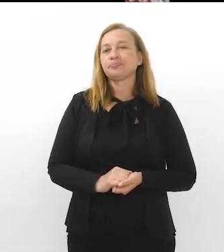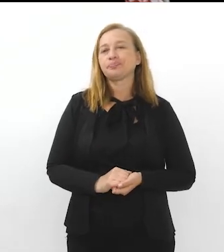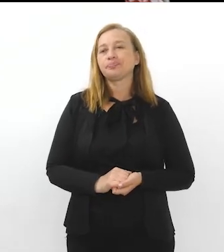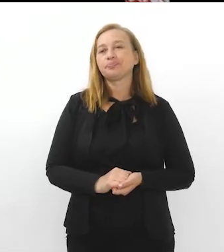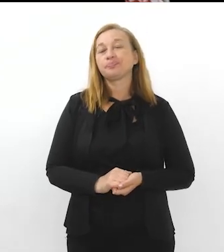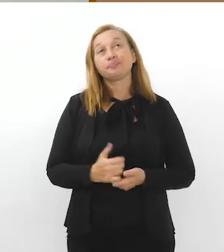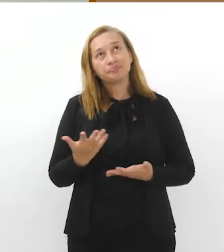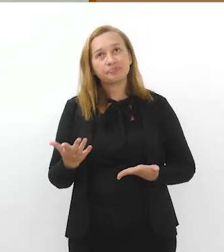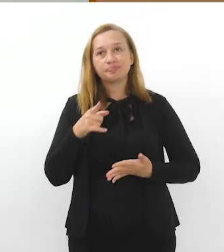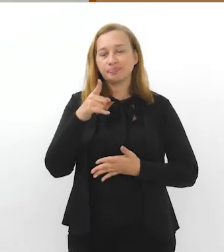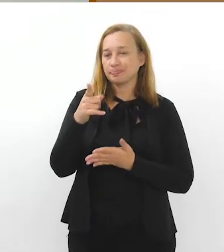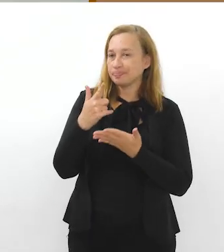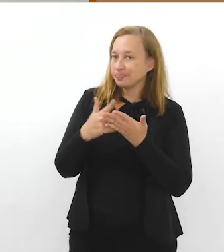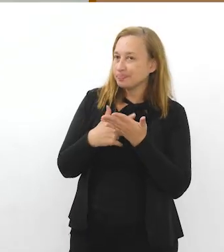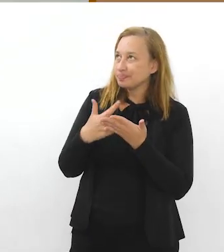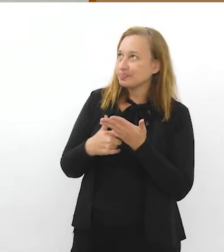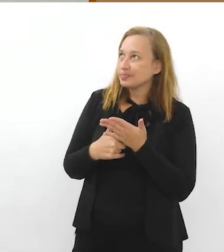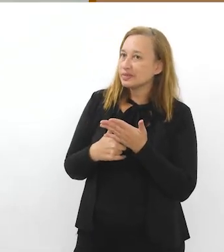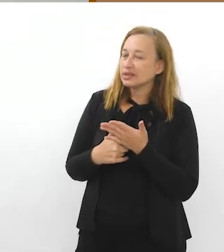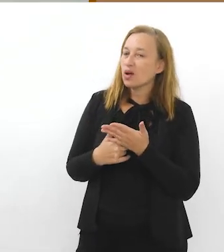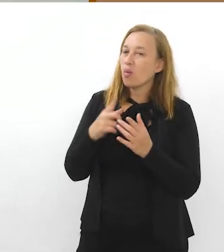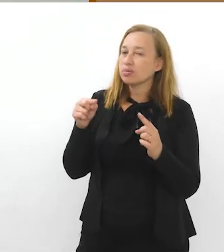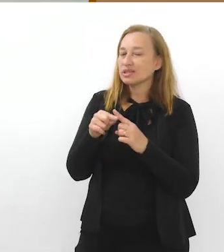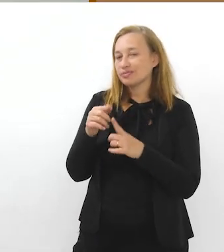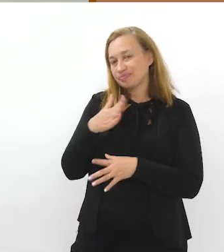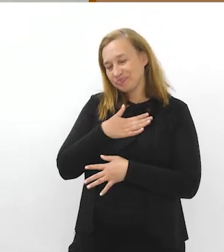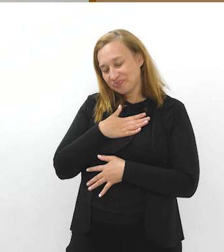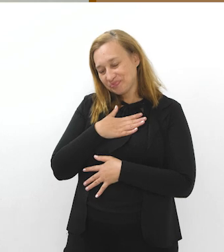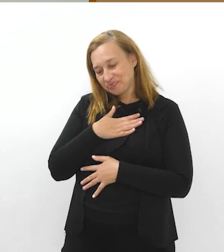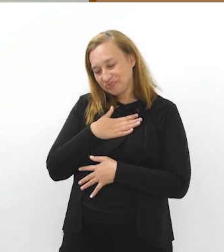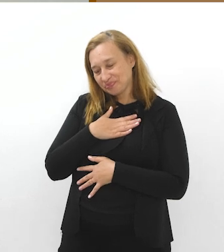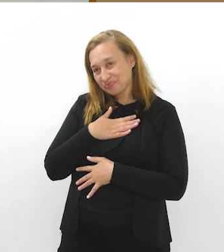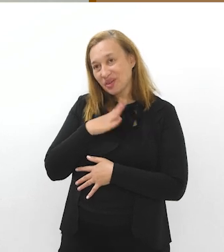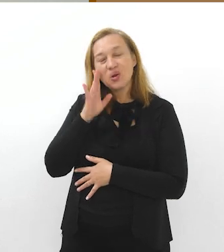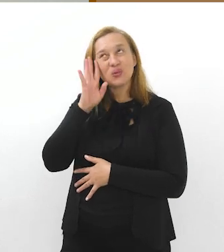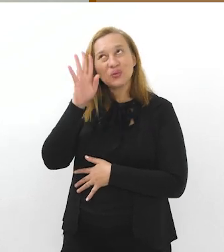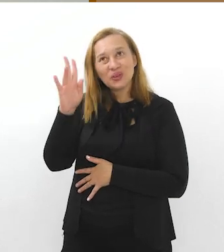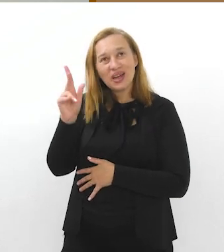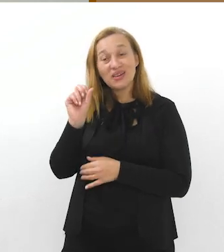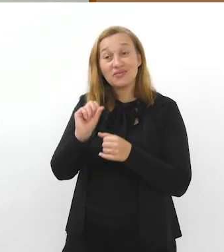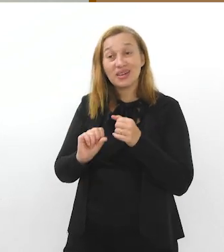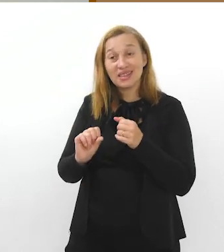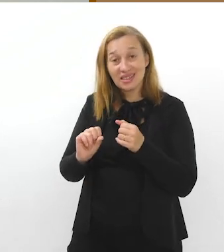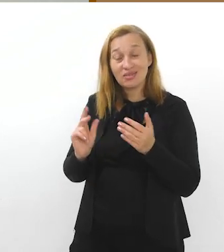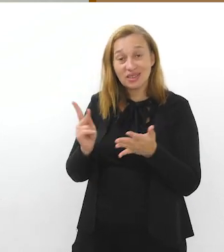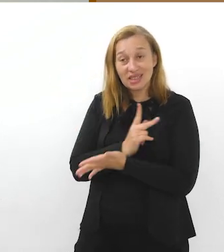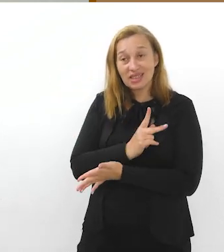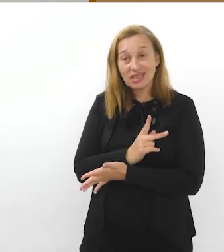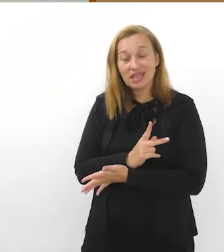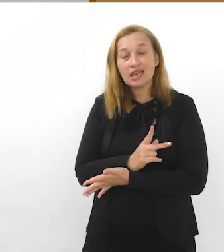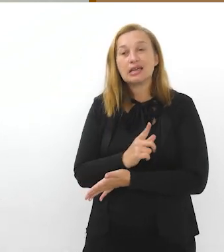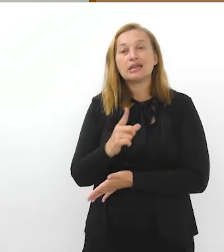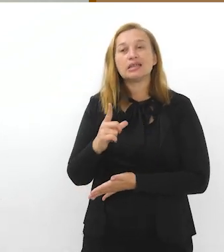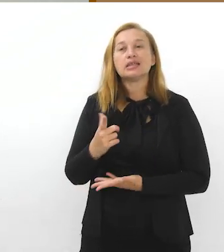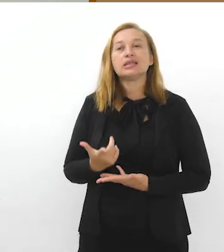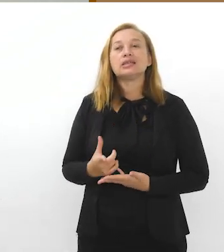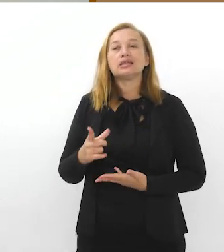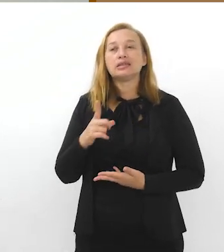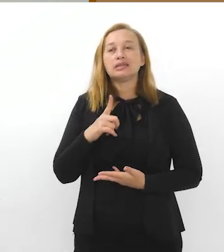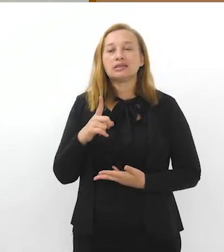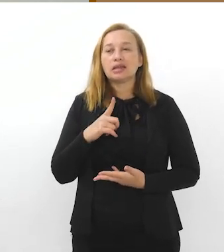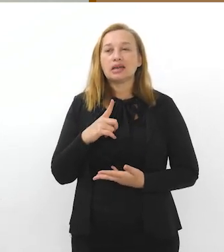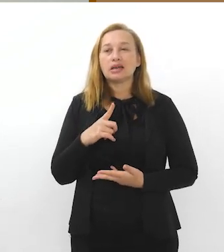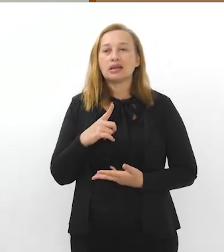mais. tá. Esse livro está mais ou menos nos meus objetivos, né? Sonhar e realizar sonhos. Então,